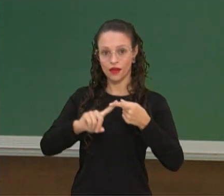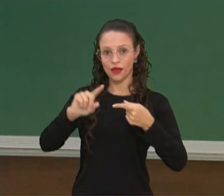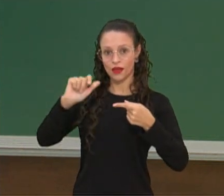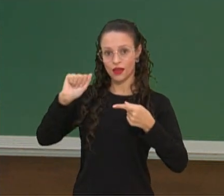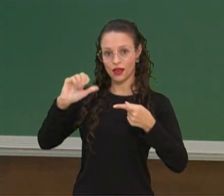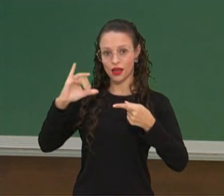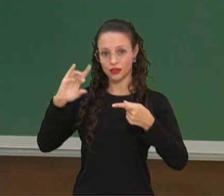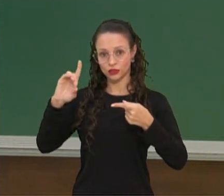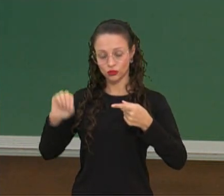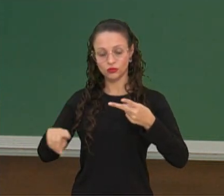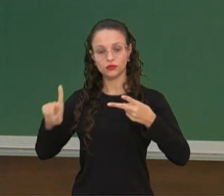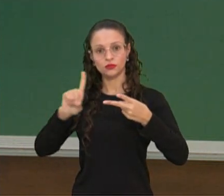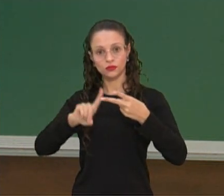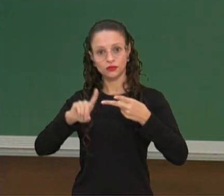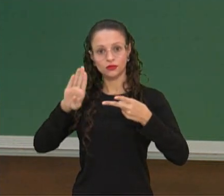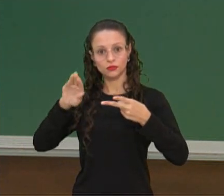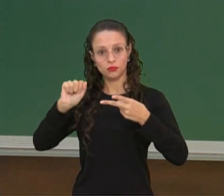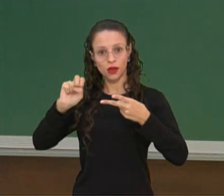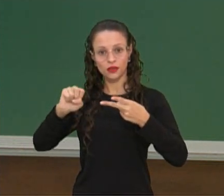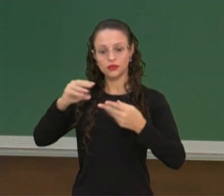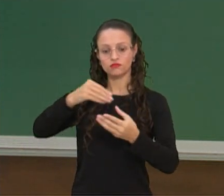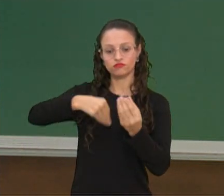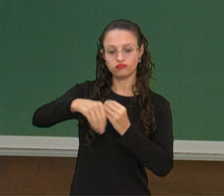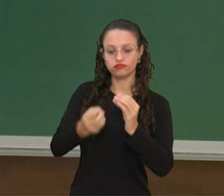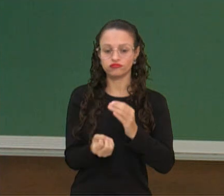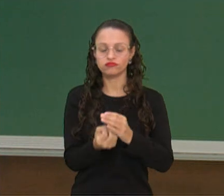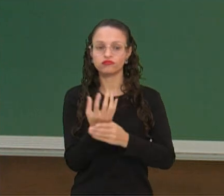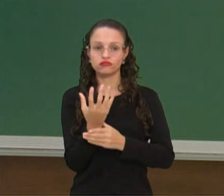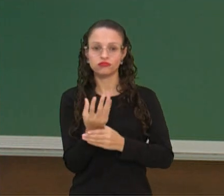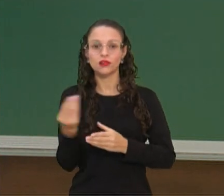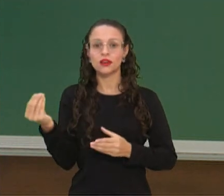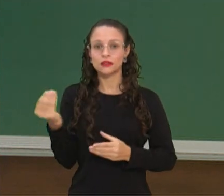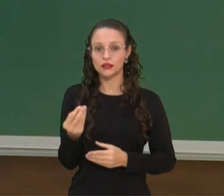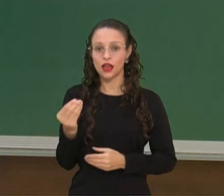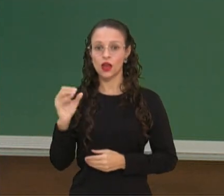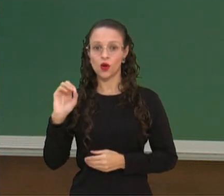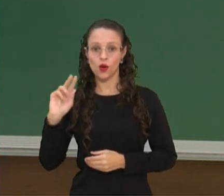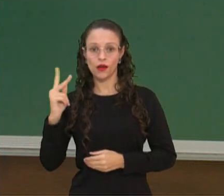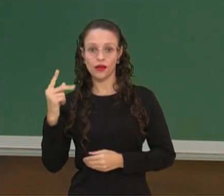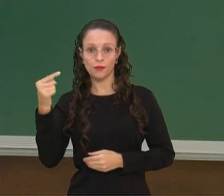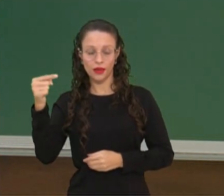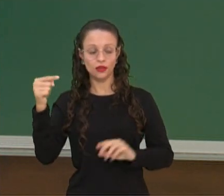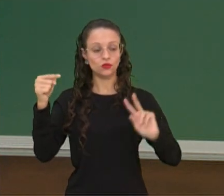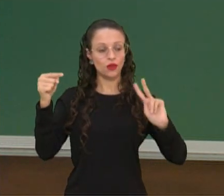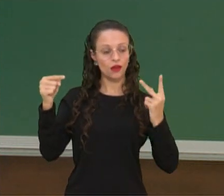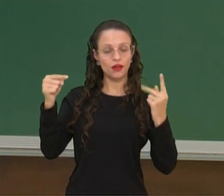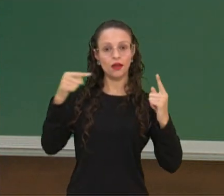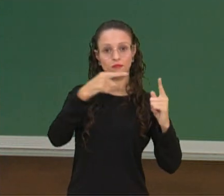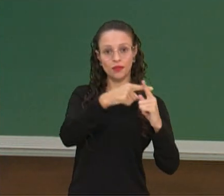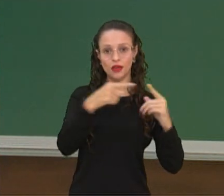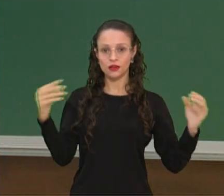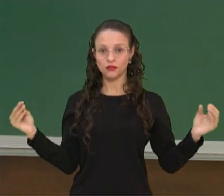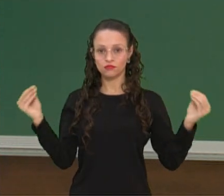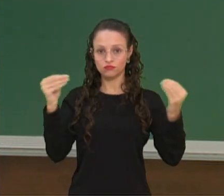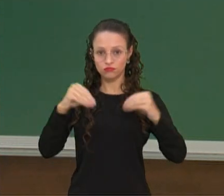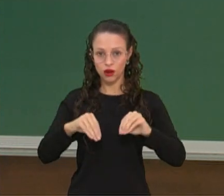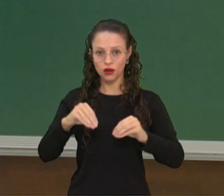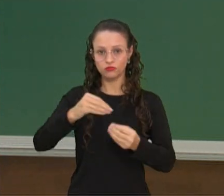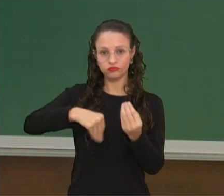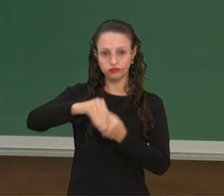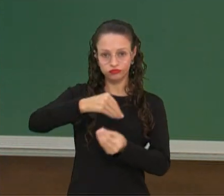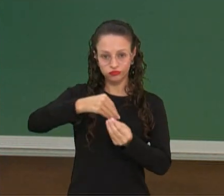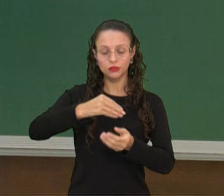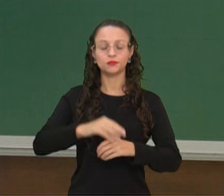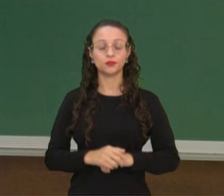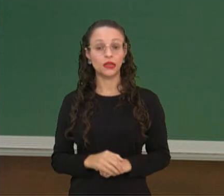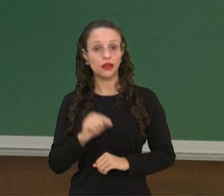água. O ácido fornece o H+, e a base o OH-. Aí a gente já entendeu essa parte de neutralização. Esse tipo